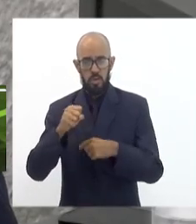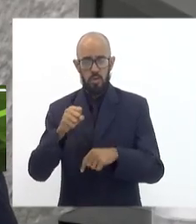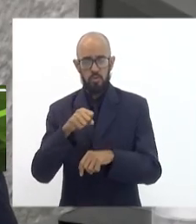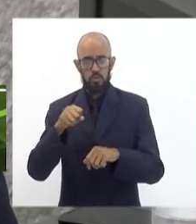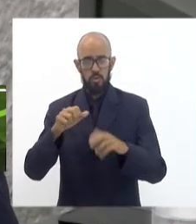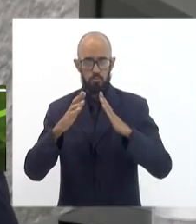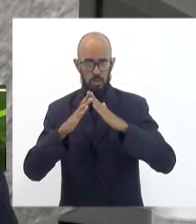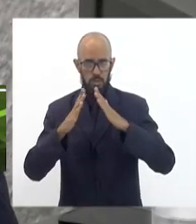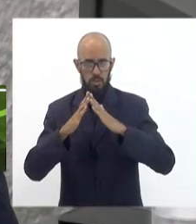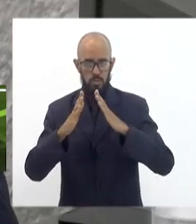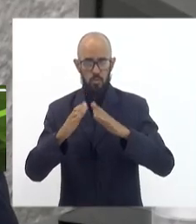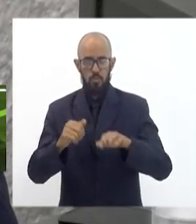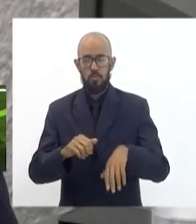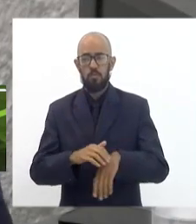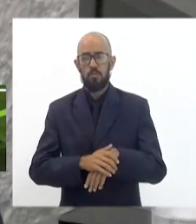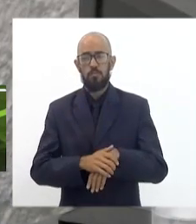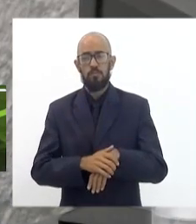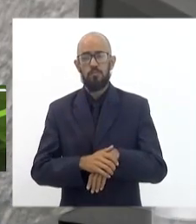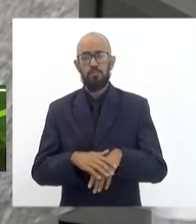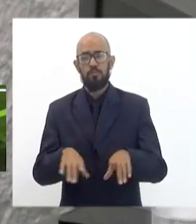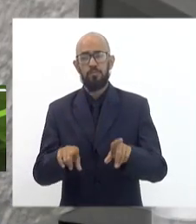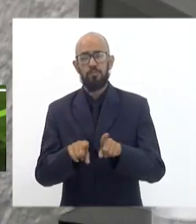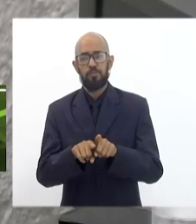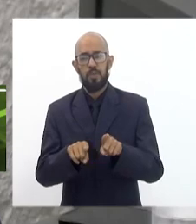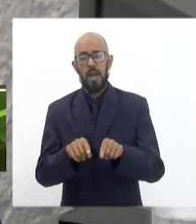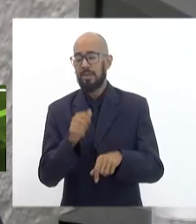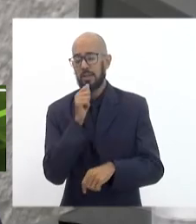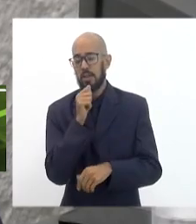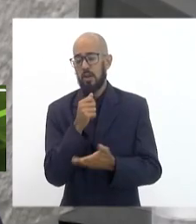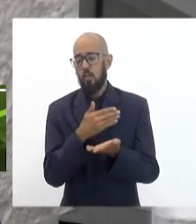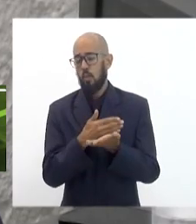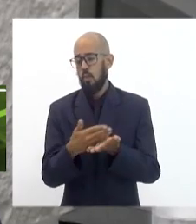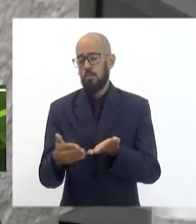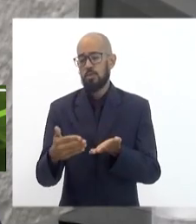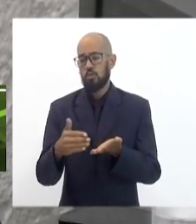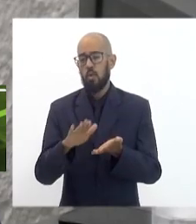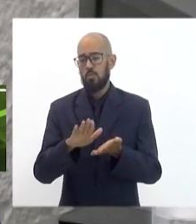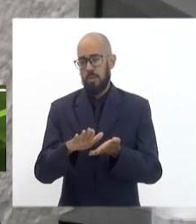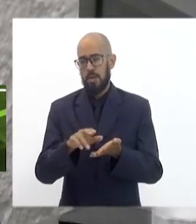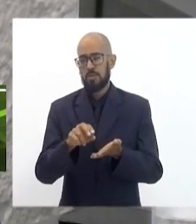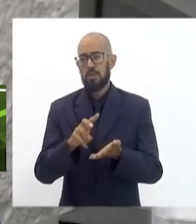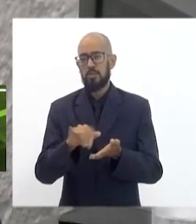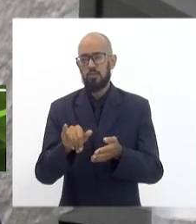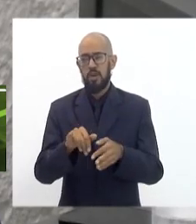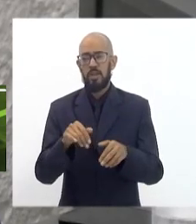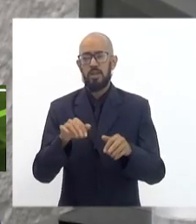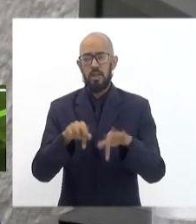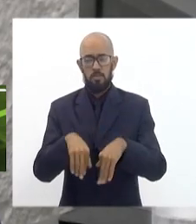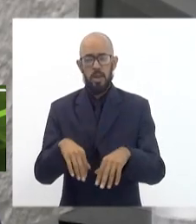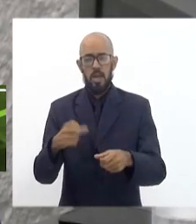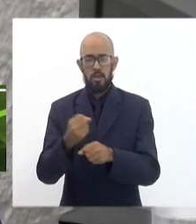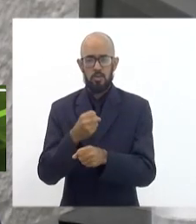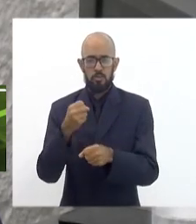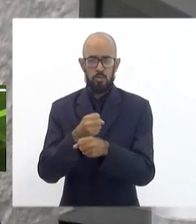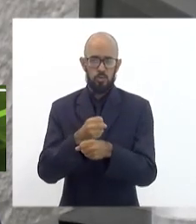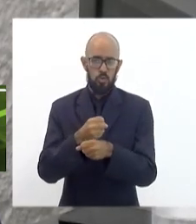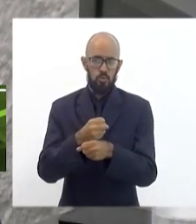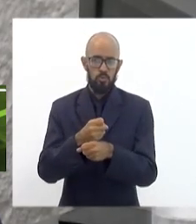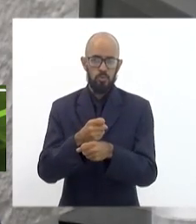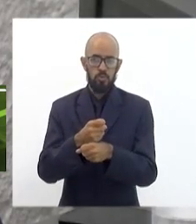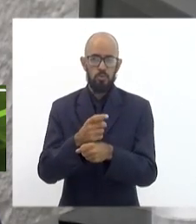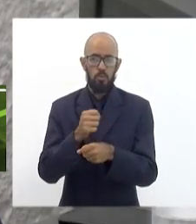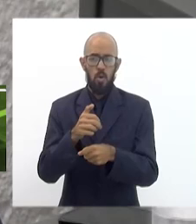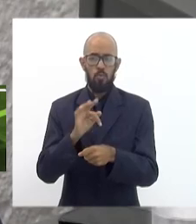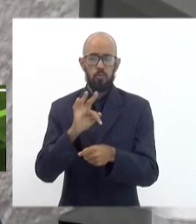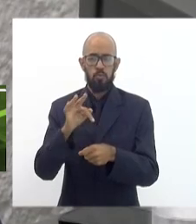e ainda não começou nós estamos concluindo algumas obras de construção daqui a